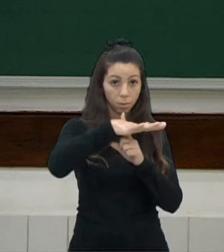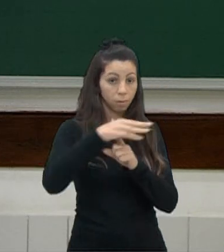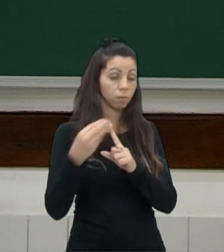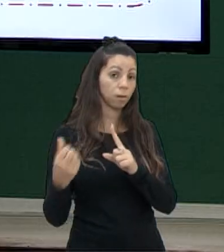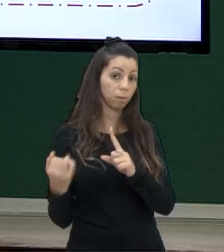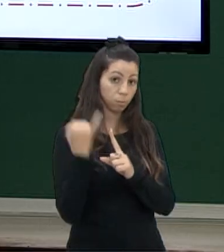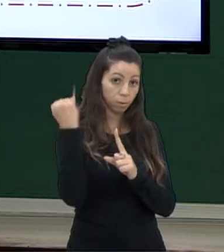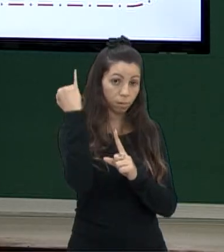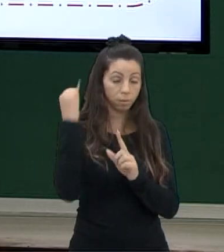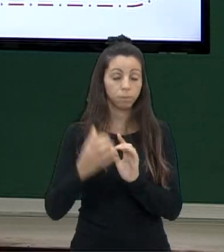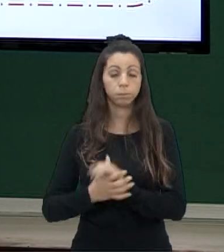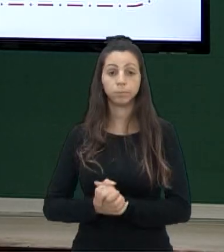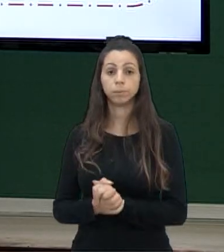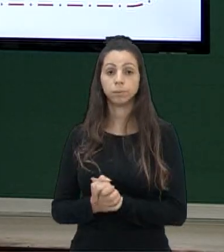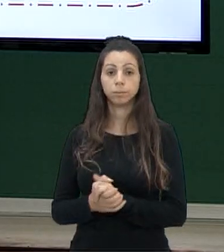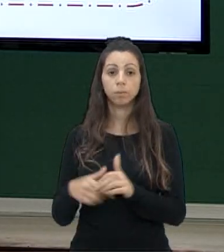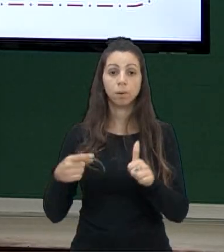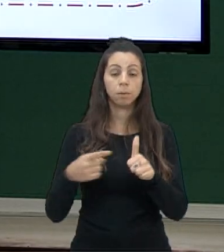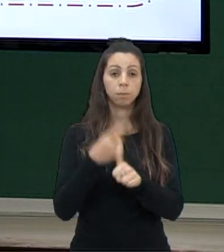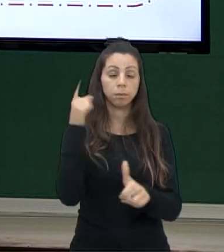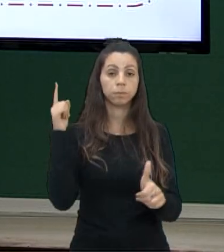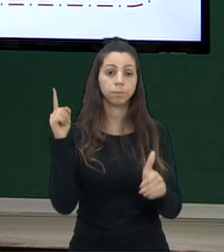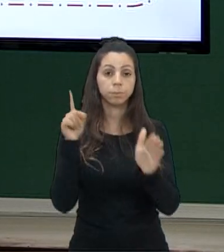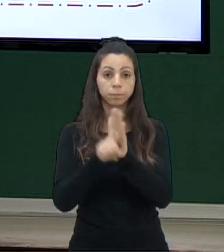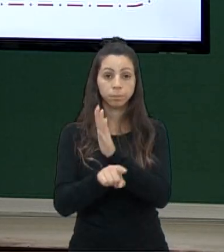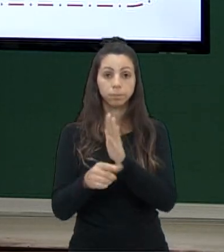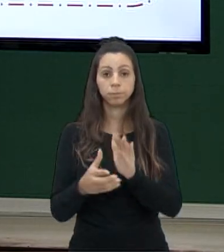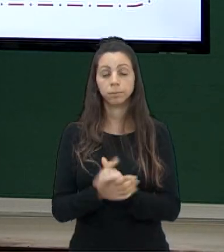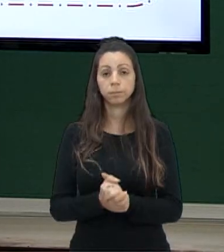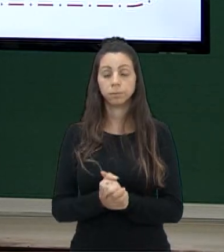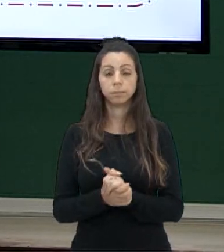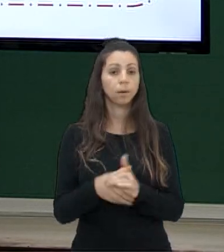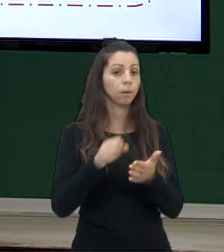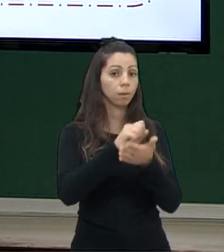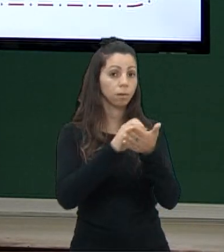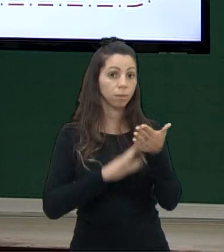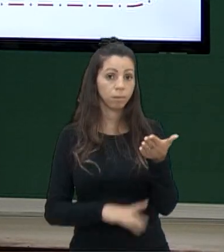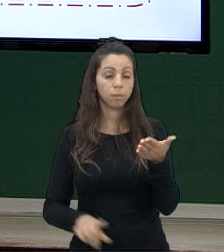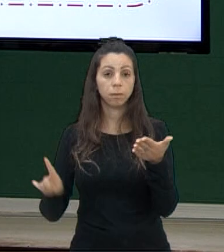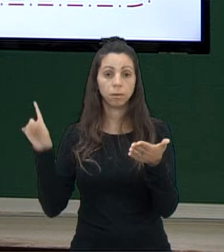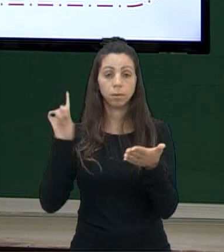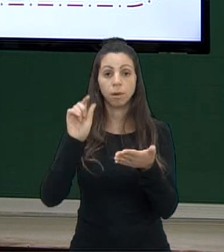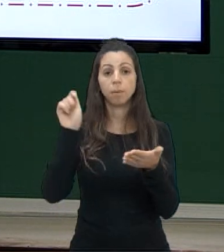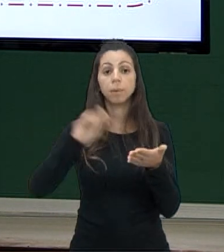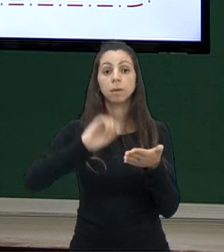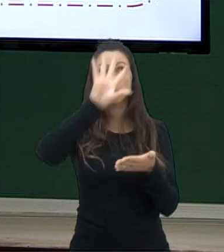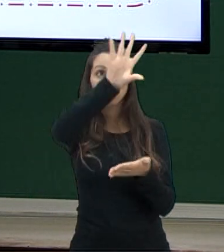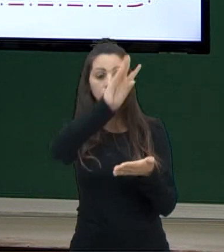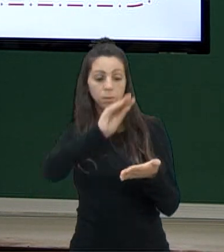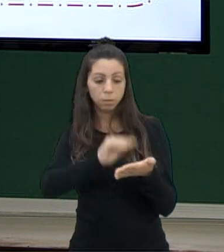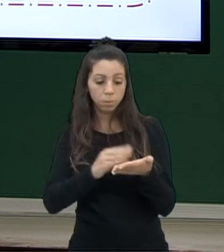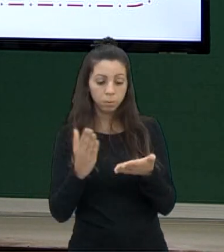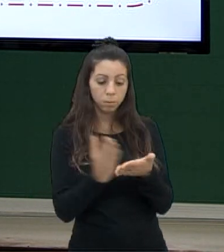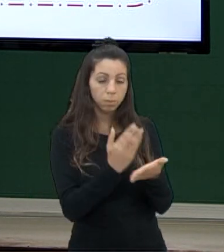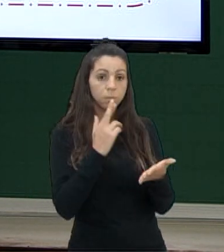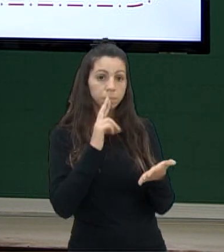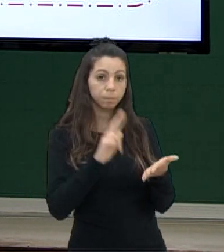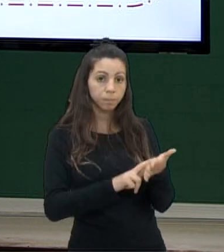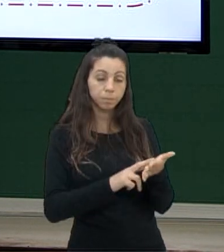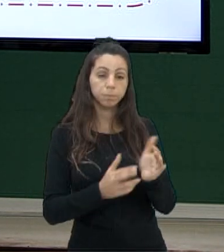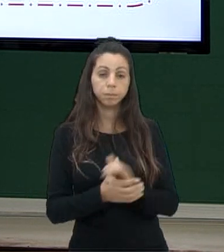nossa primeira atividade. Atenção, estudante. Essa atividade você deve anotar no seu caderno, deve